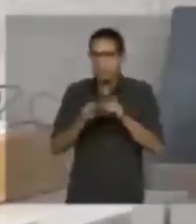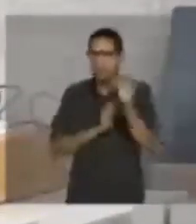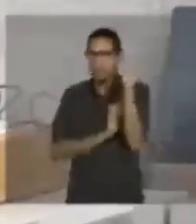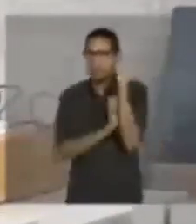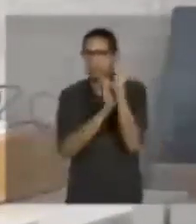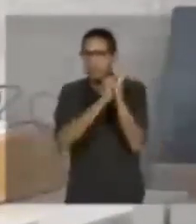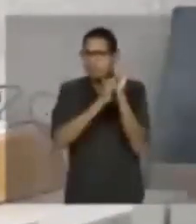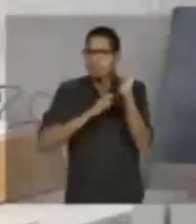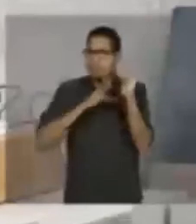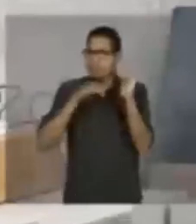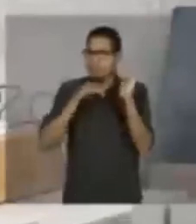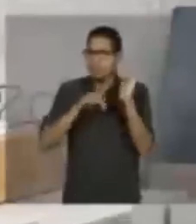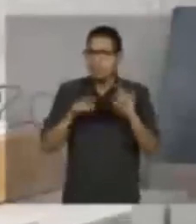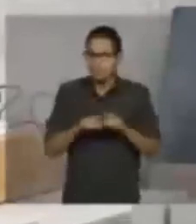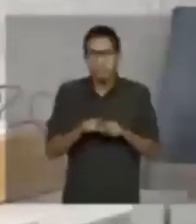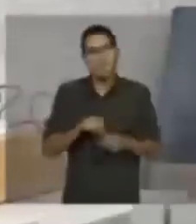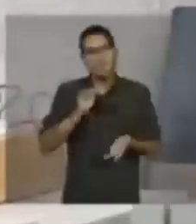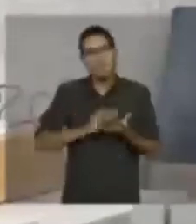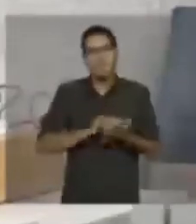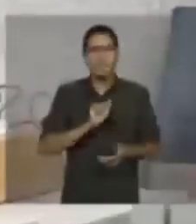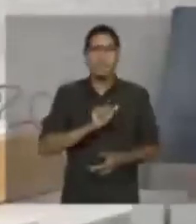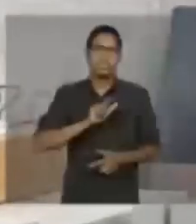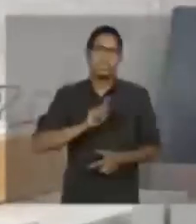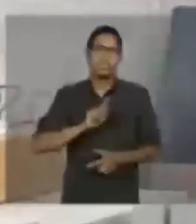interna, faltam AGPPs,